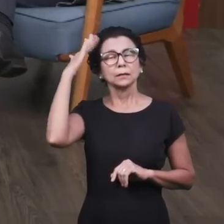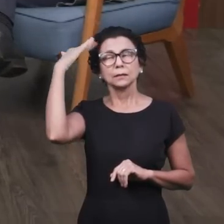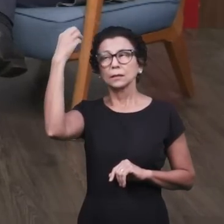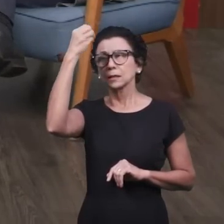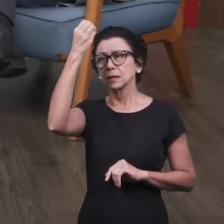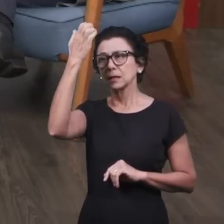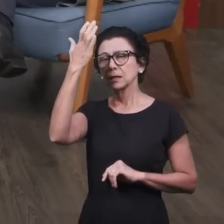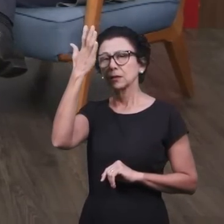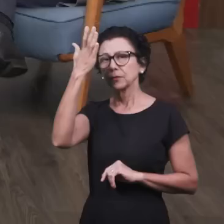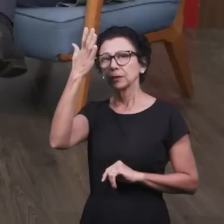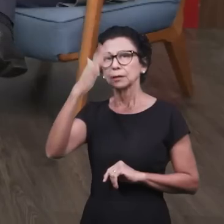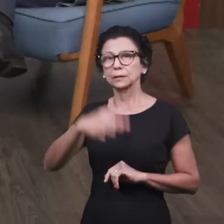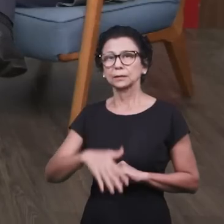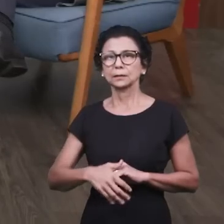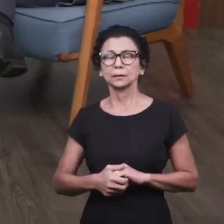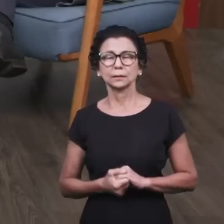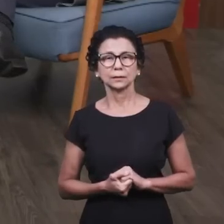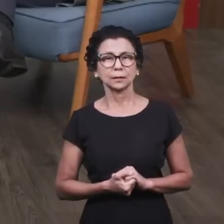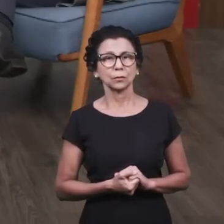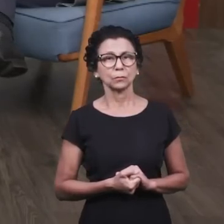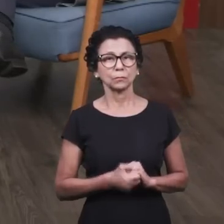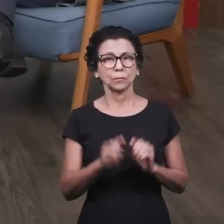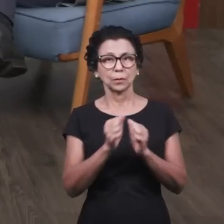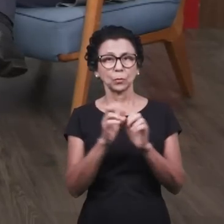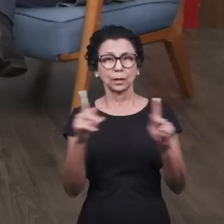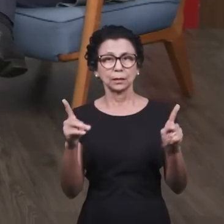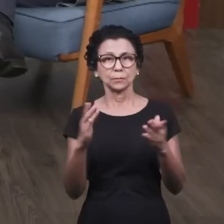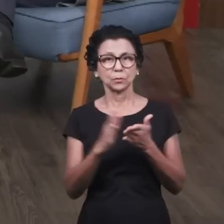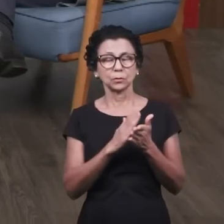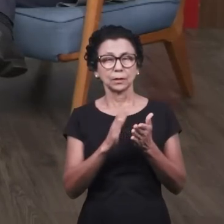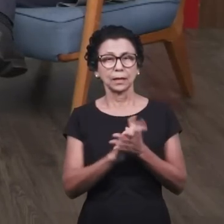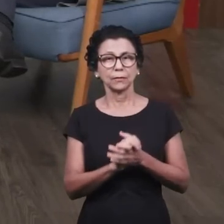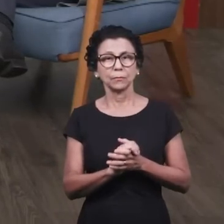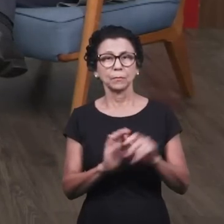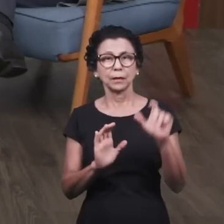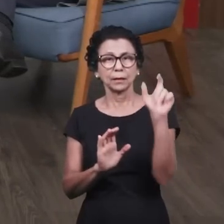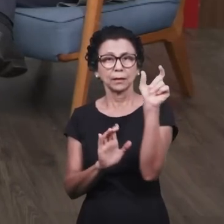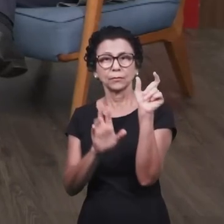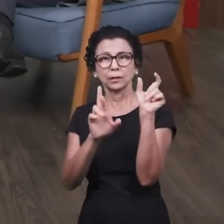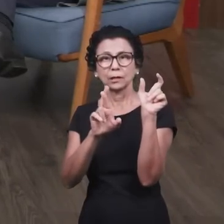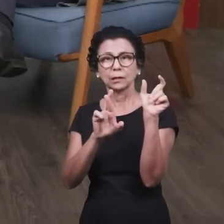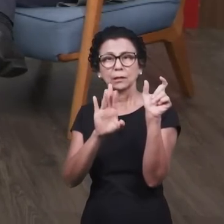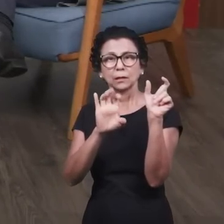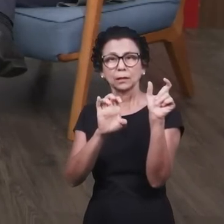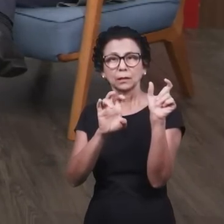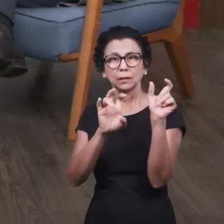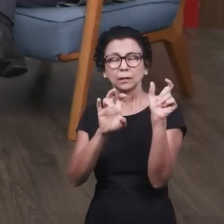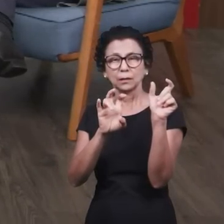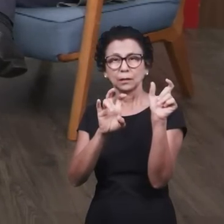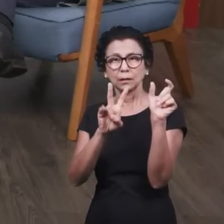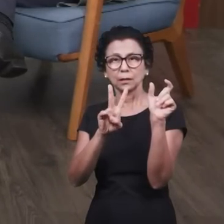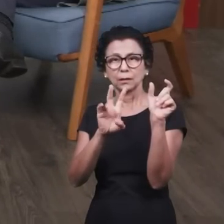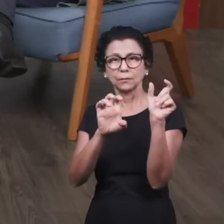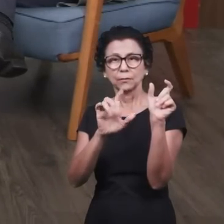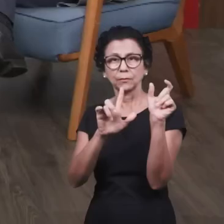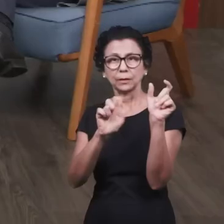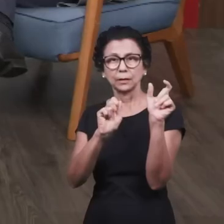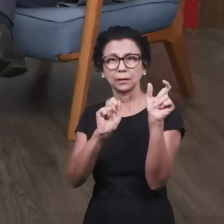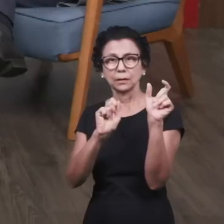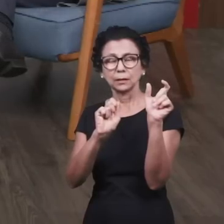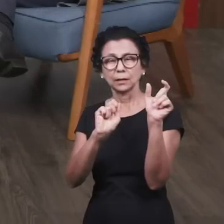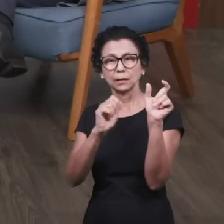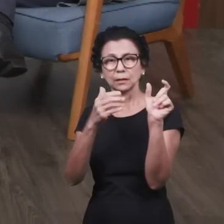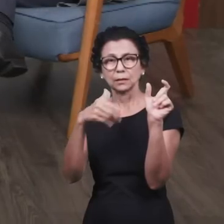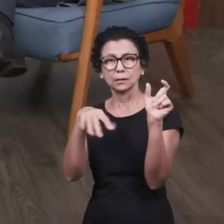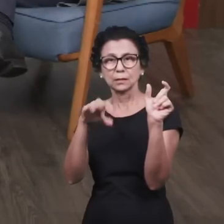primeira palavra no livro do Apocalipse é revelação de Jesus Cristo. Isso é maravilhoso, a primeira expressão.